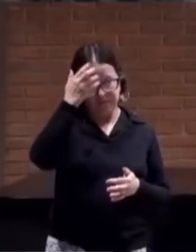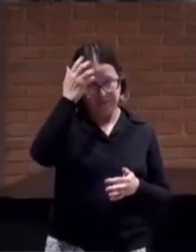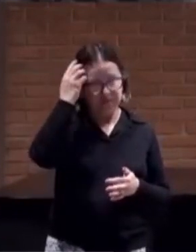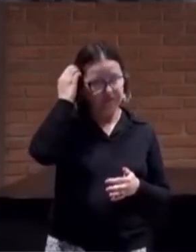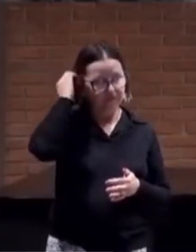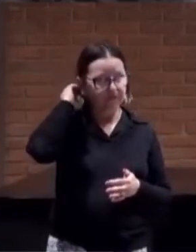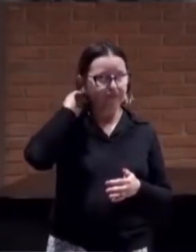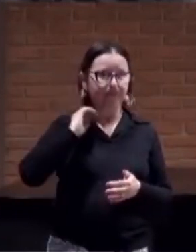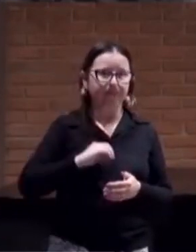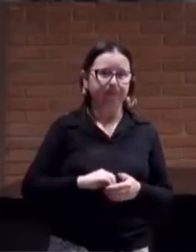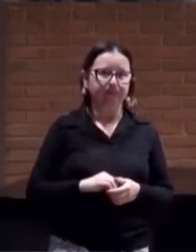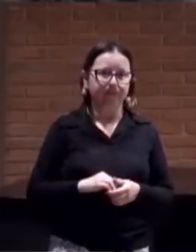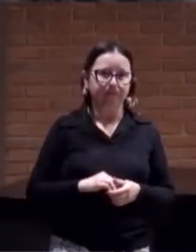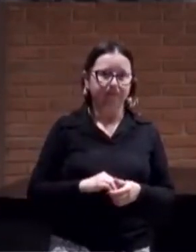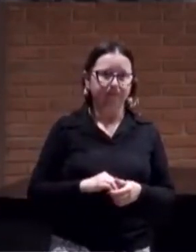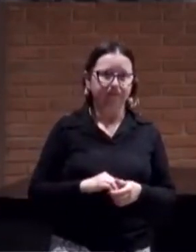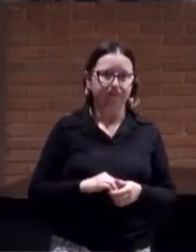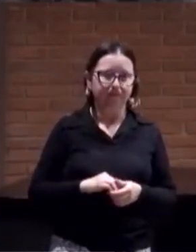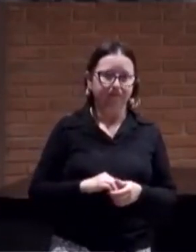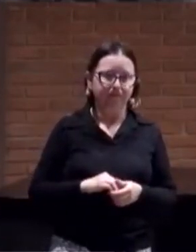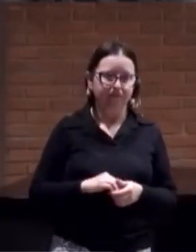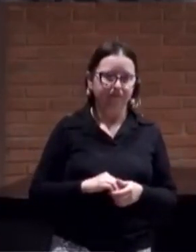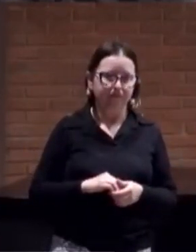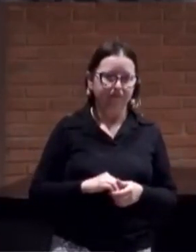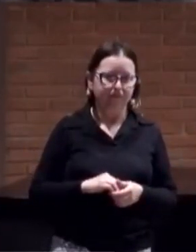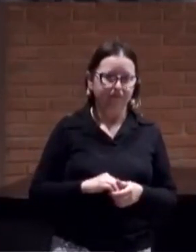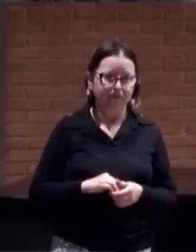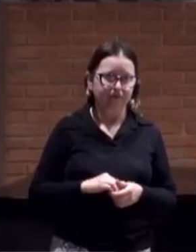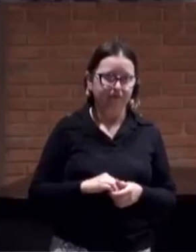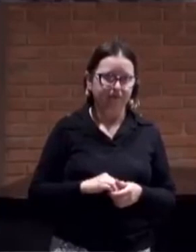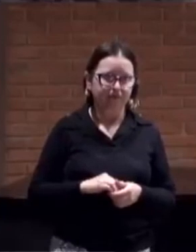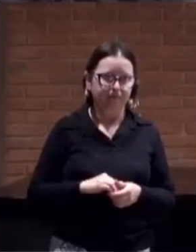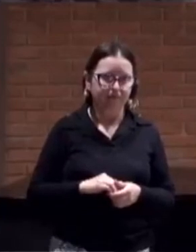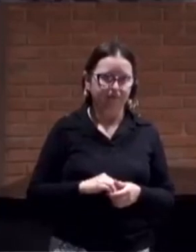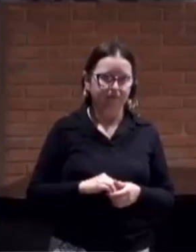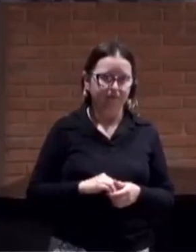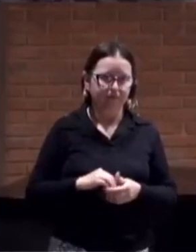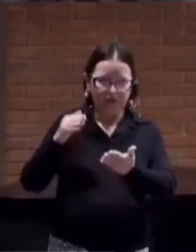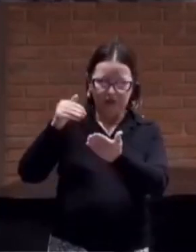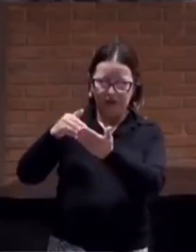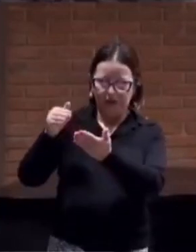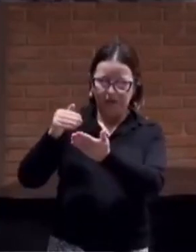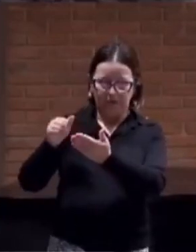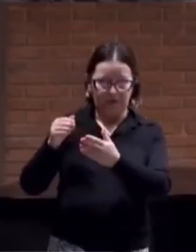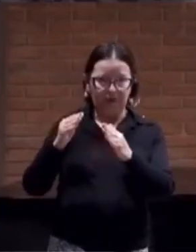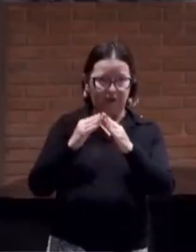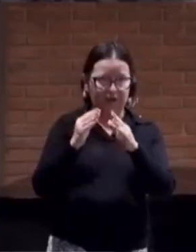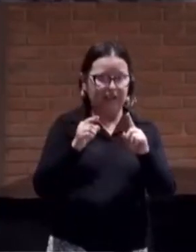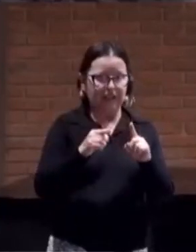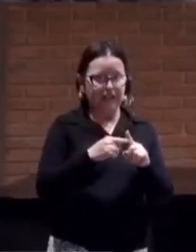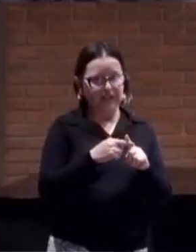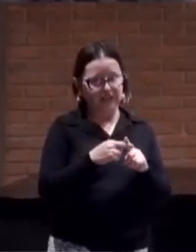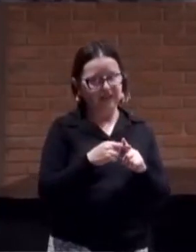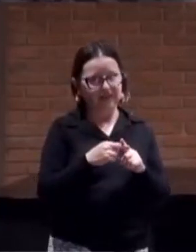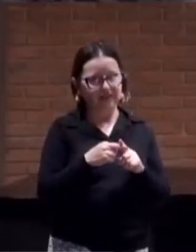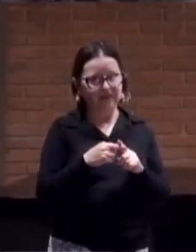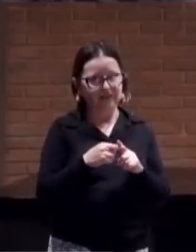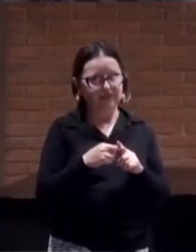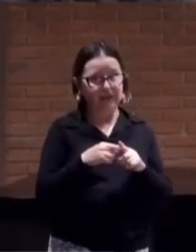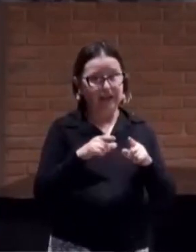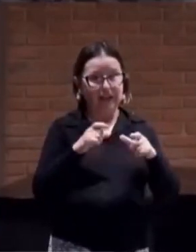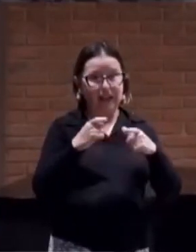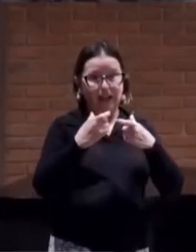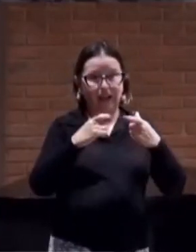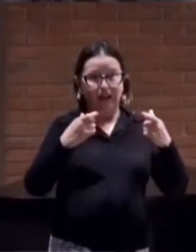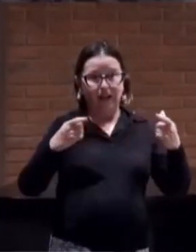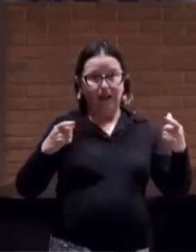A excomunhão da sinagoga era a maior